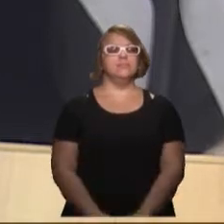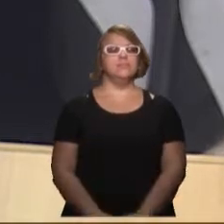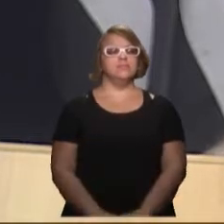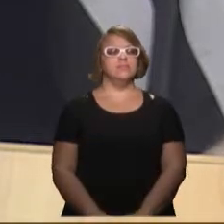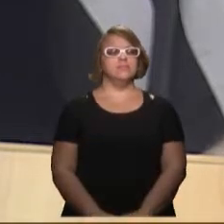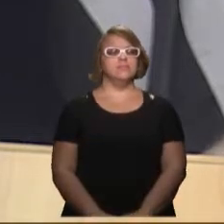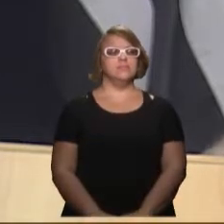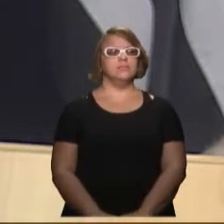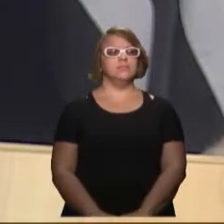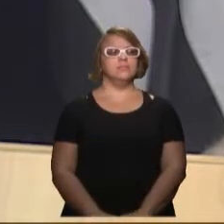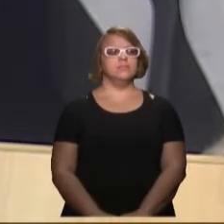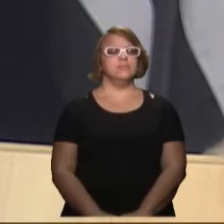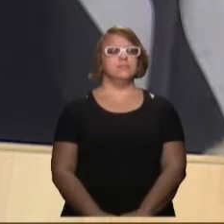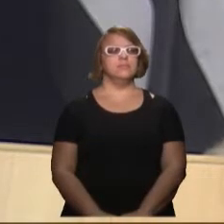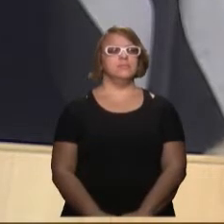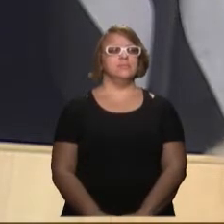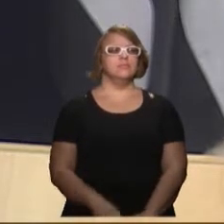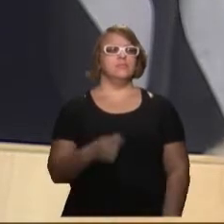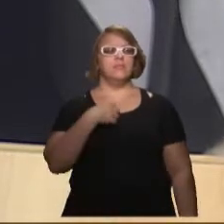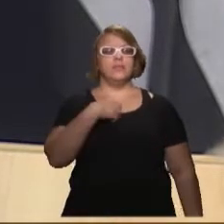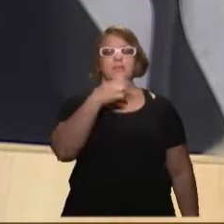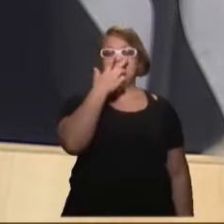Aliás, acho que os institutos fazem,